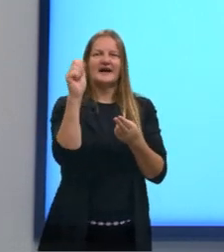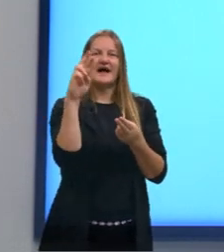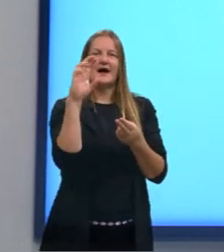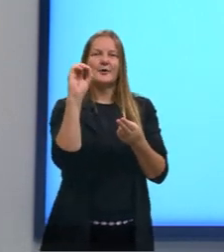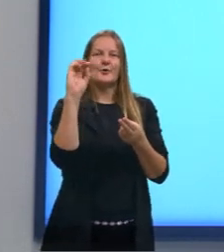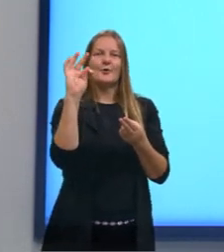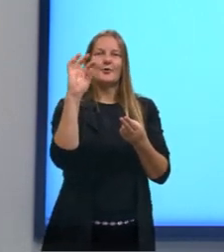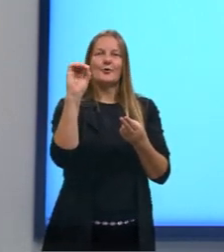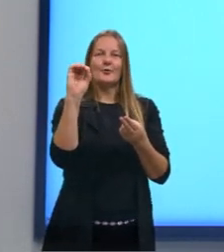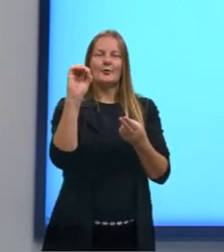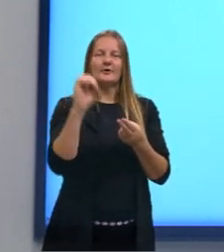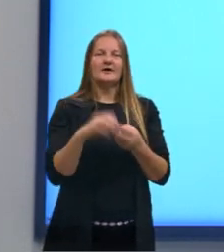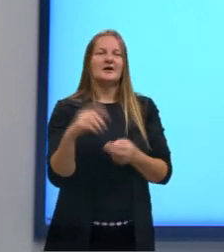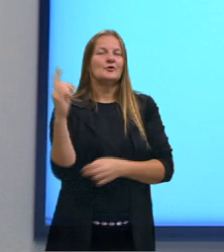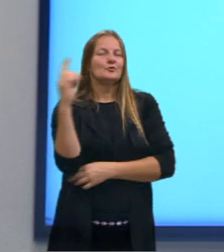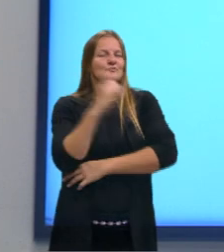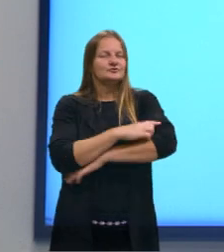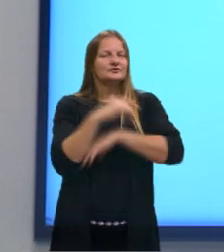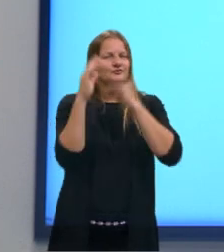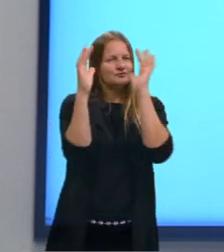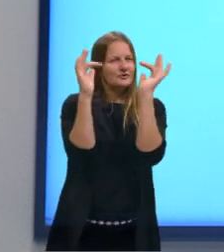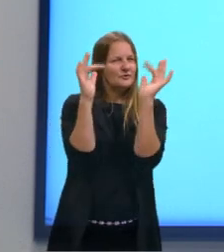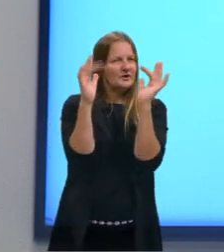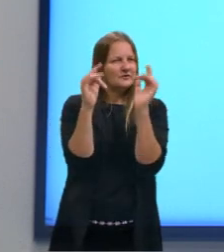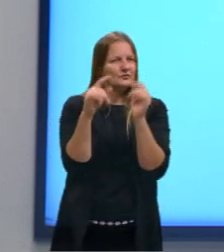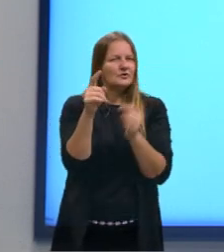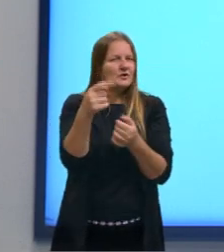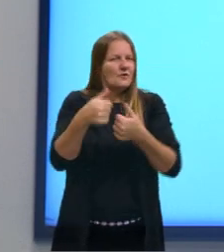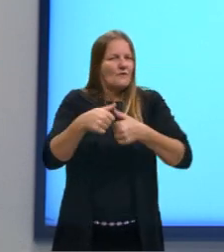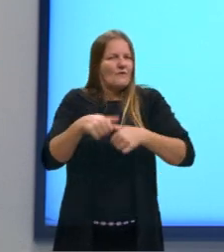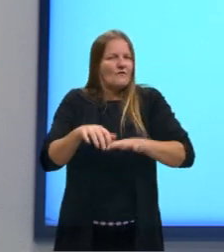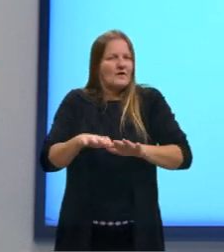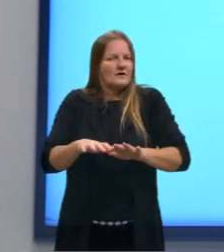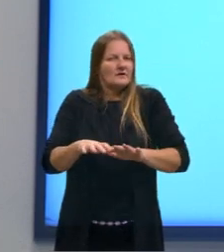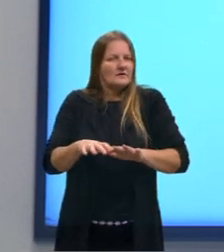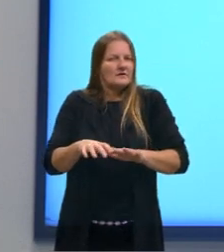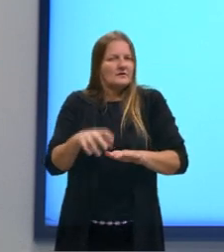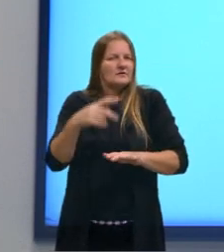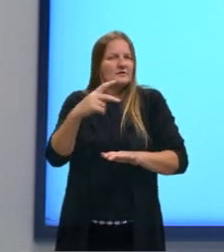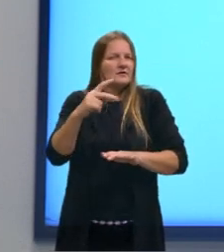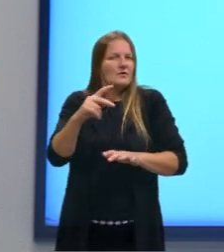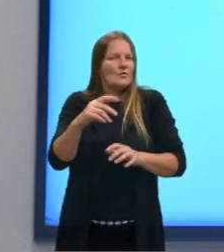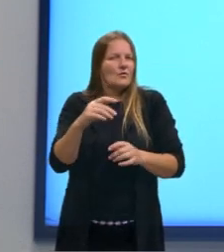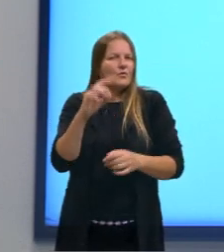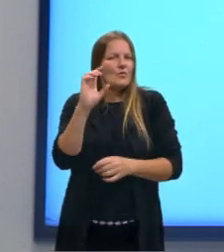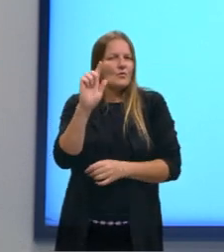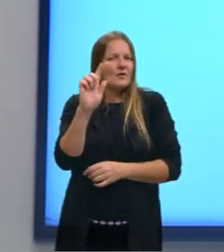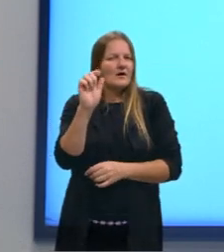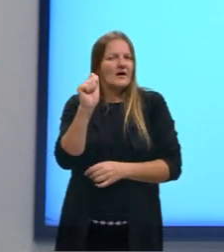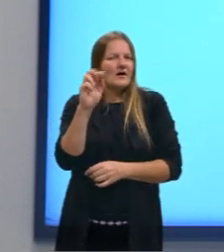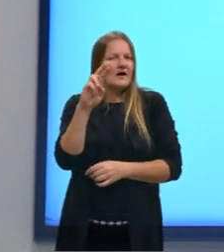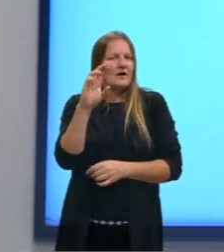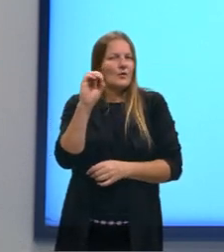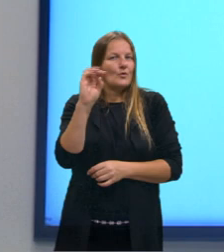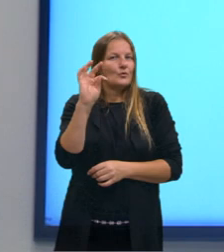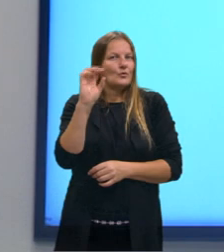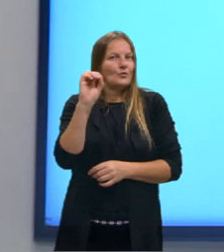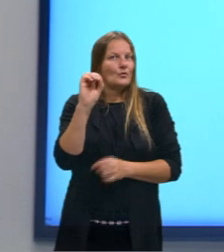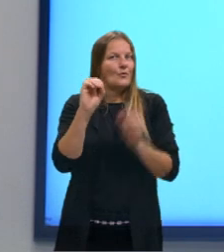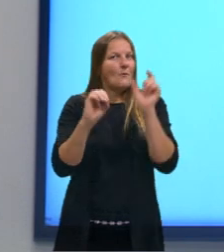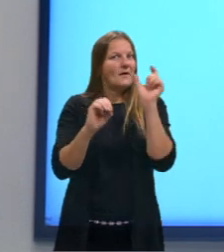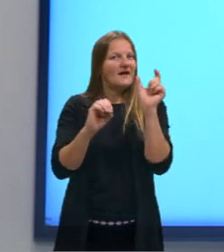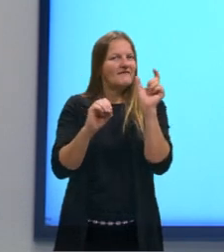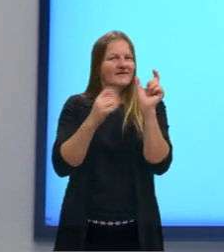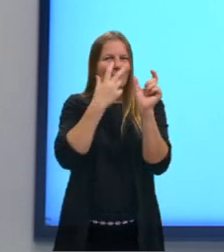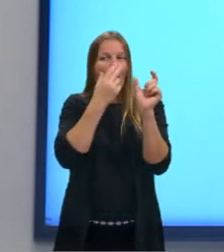seguinte no dia dos namorados não fique sem seu garoto a intenção